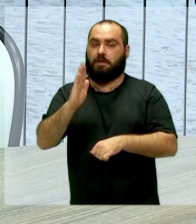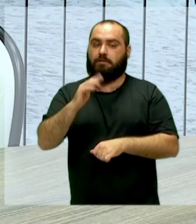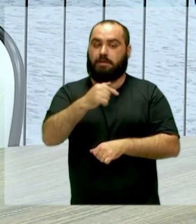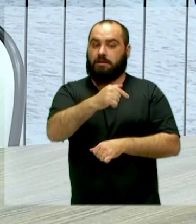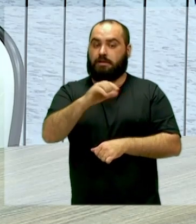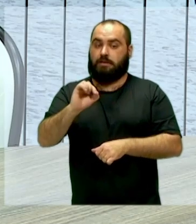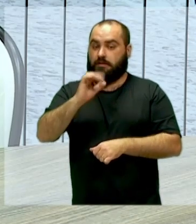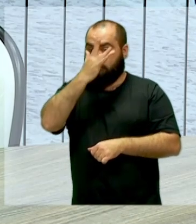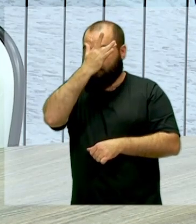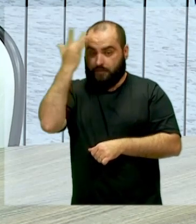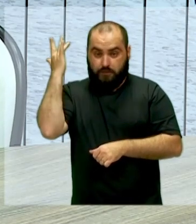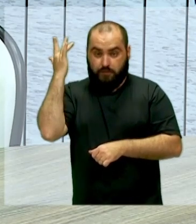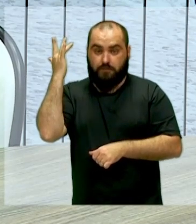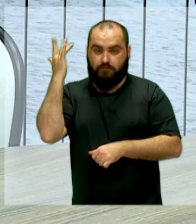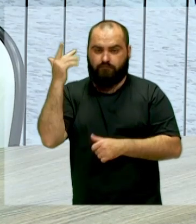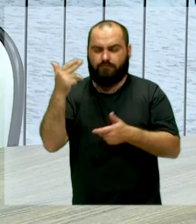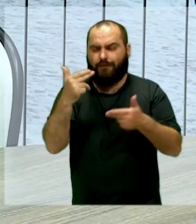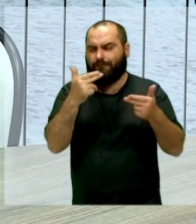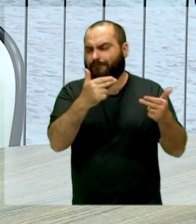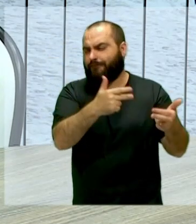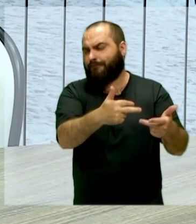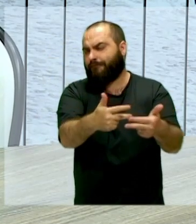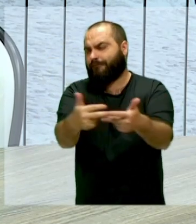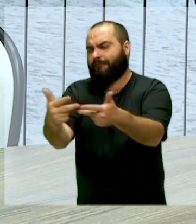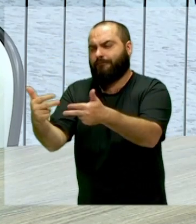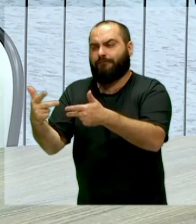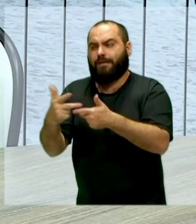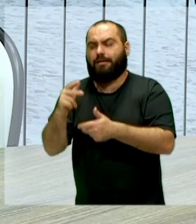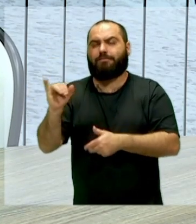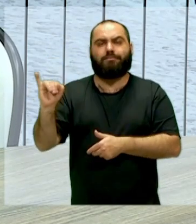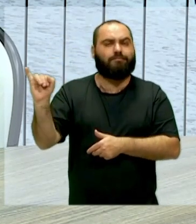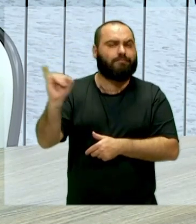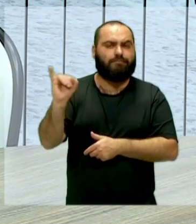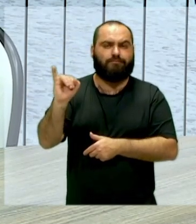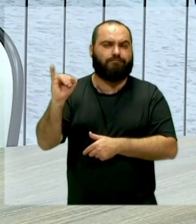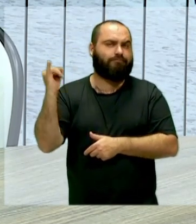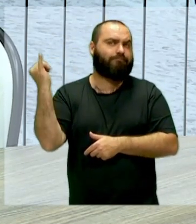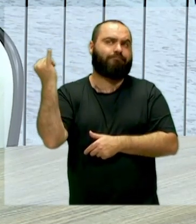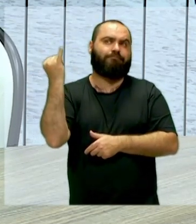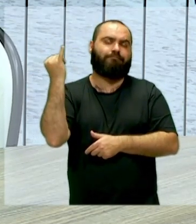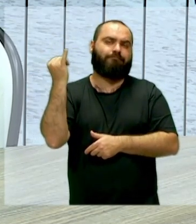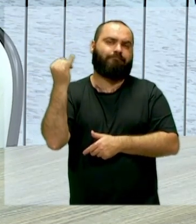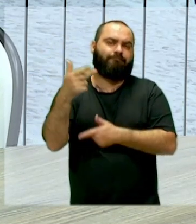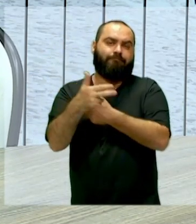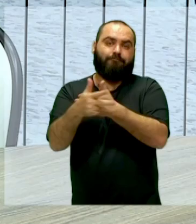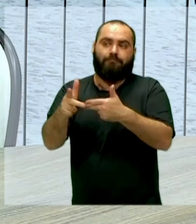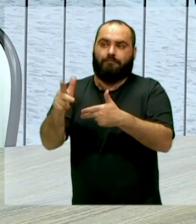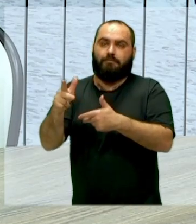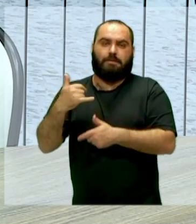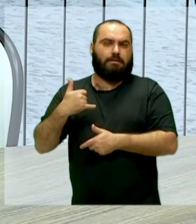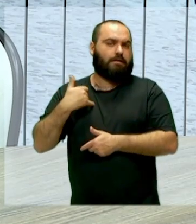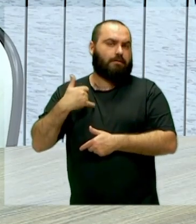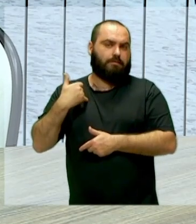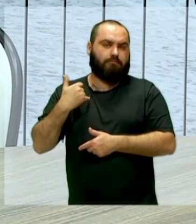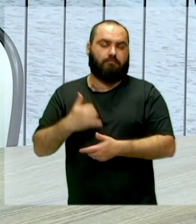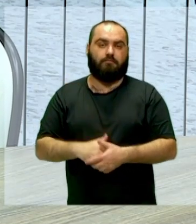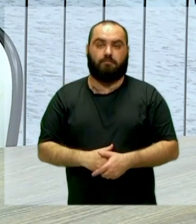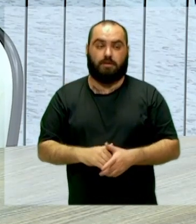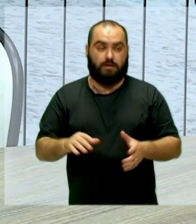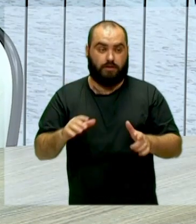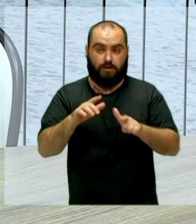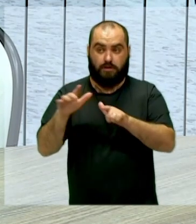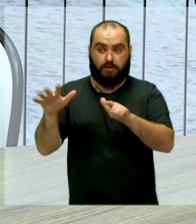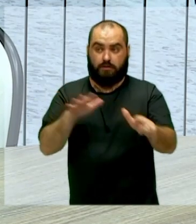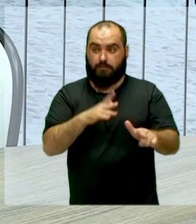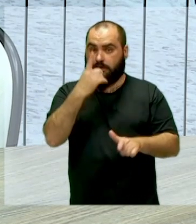pessoas de diversas idades diversos setores a própria semana Lixo Zero zero ela é construída de forma